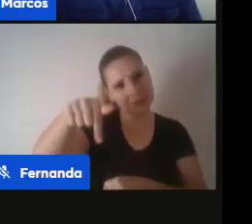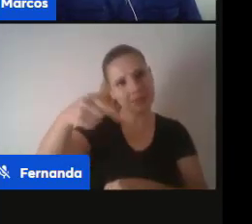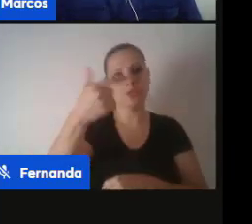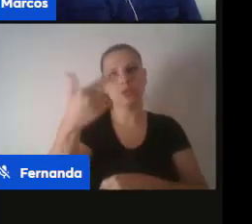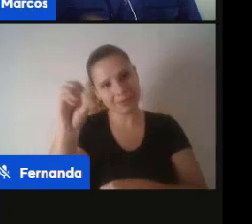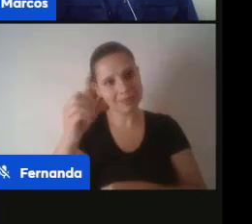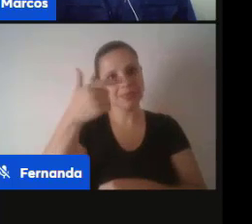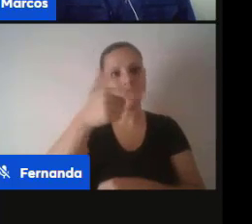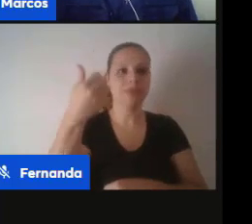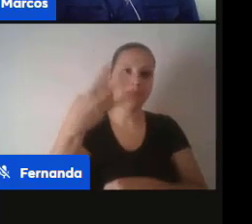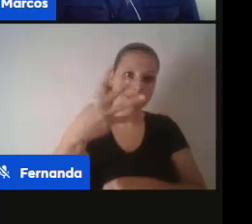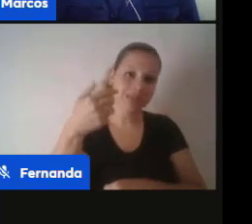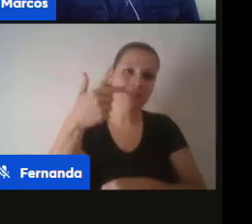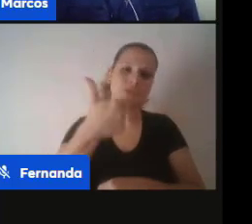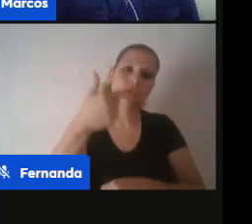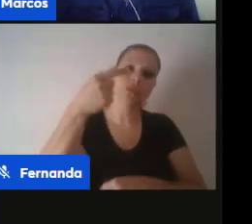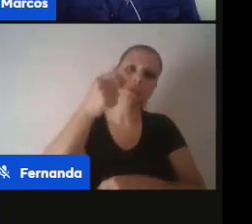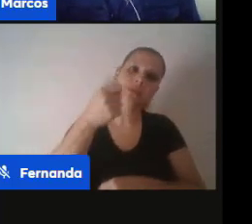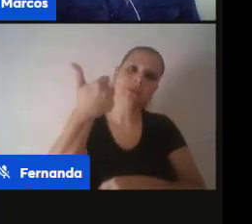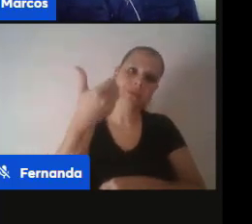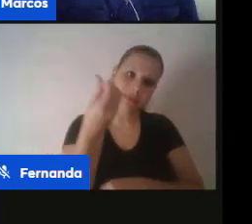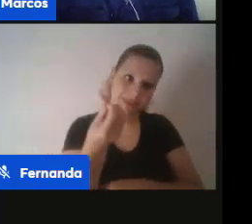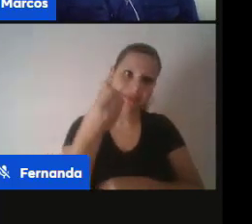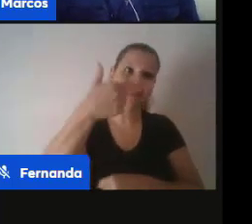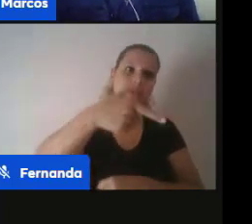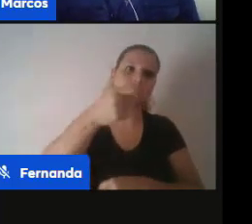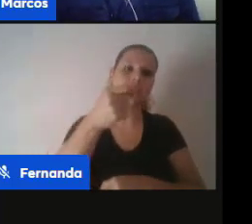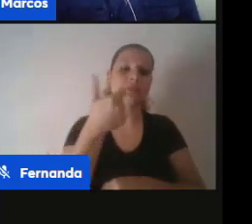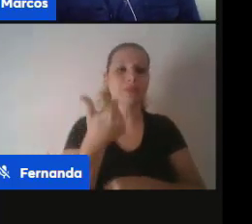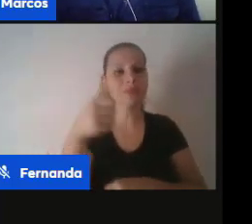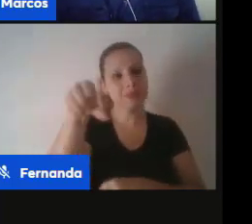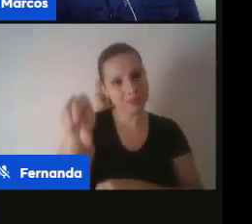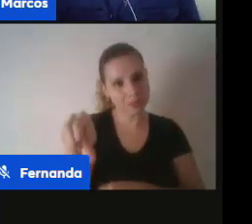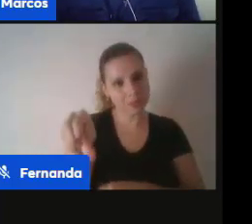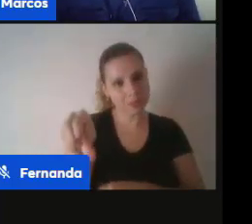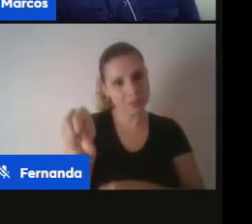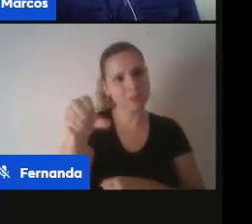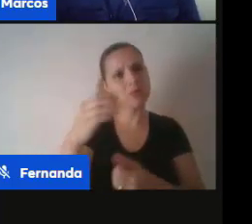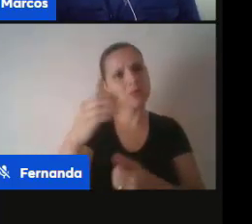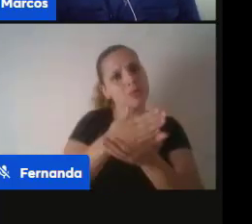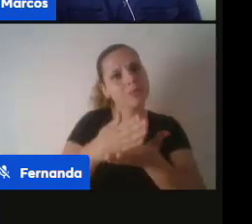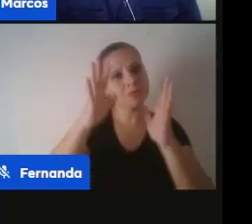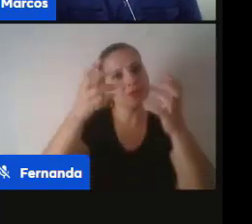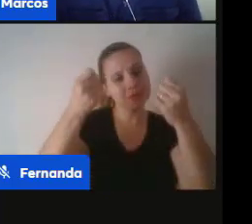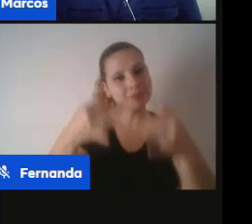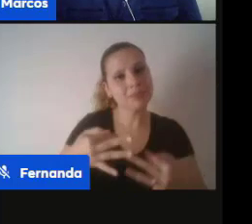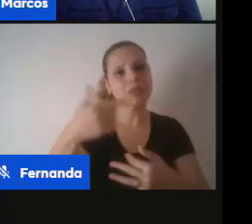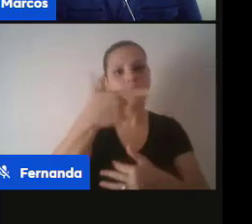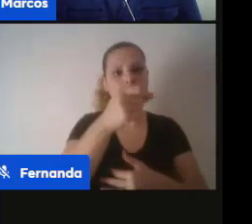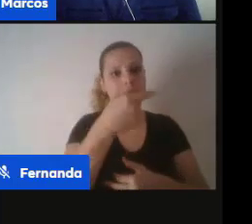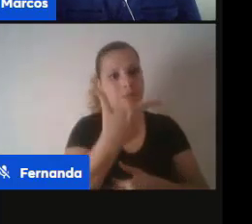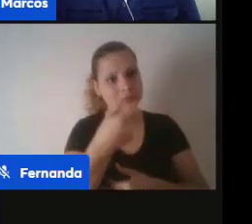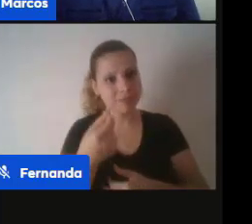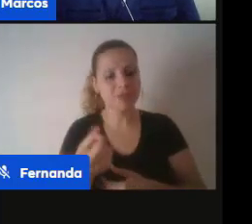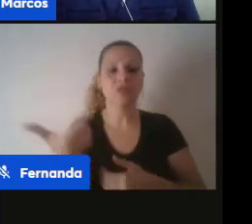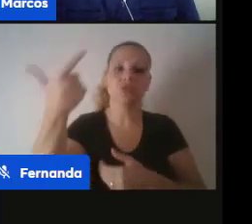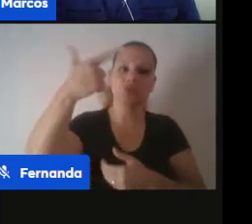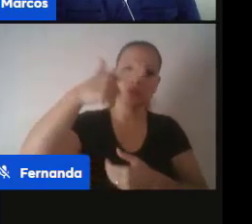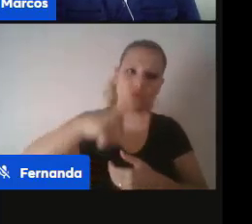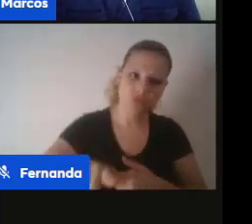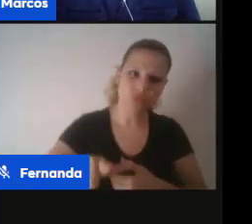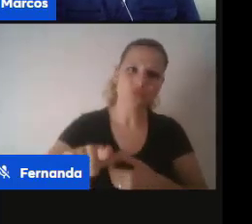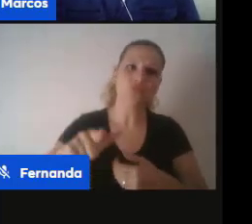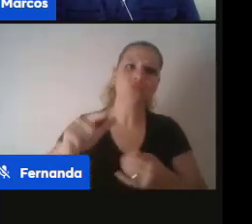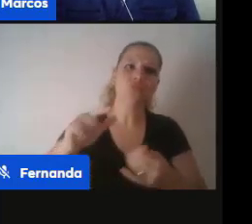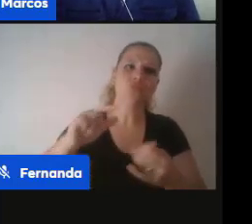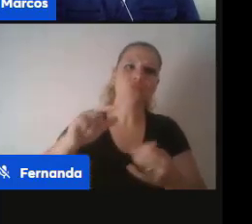2010, 2013, 2016, 2019, e como eu disse no começo, 2020 nós tivemos a repetição dessa